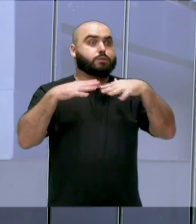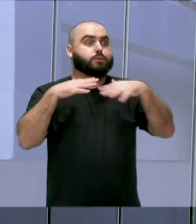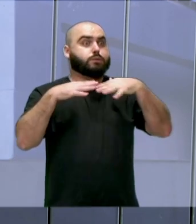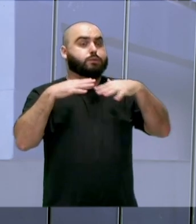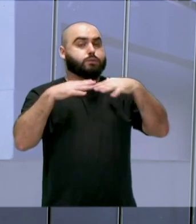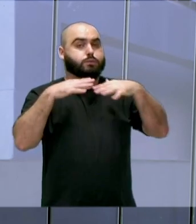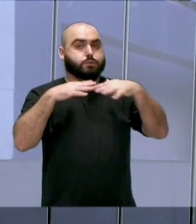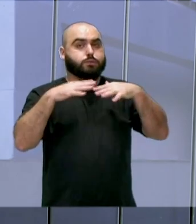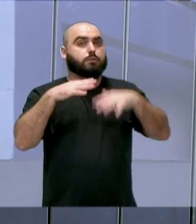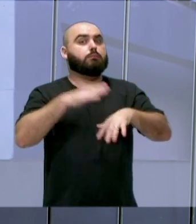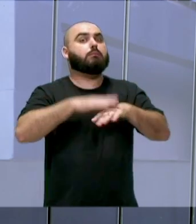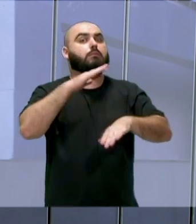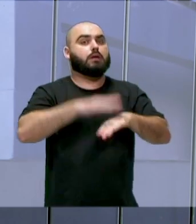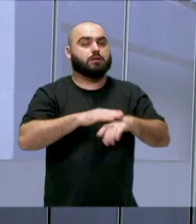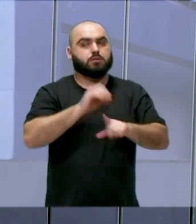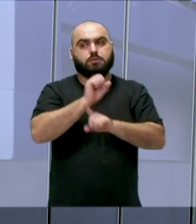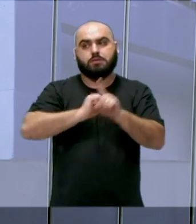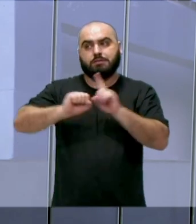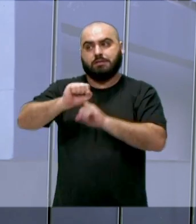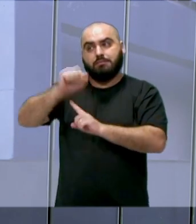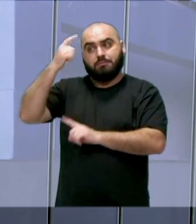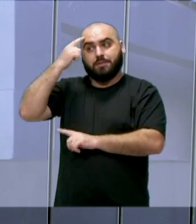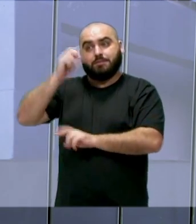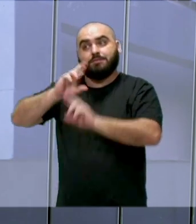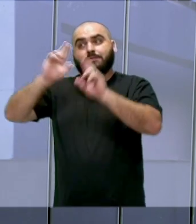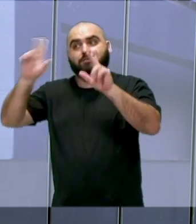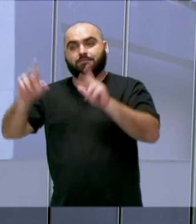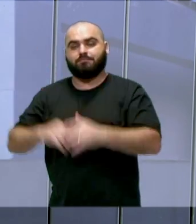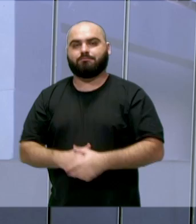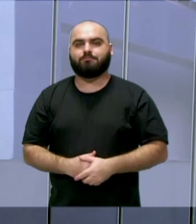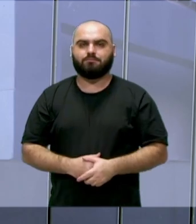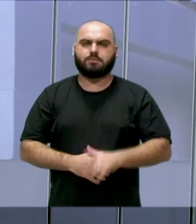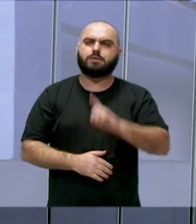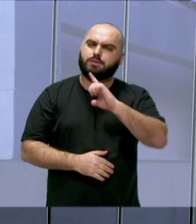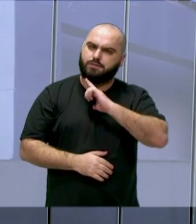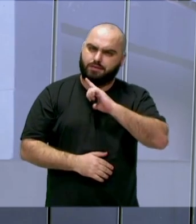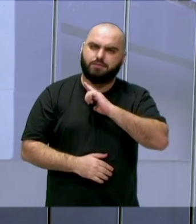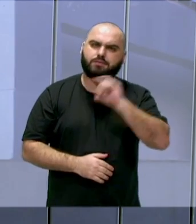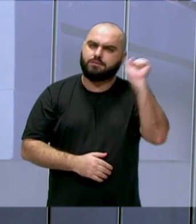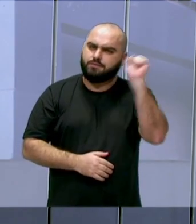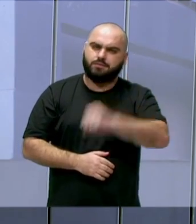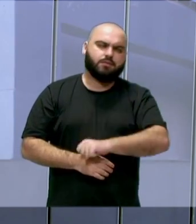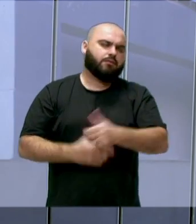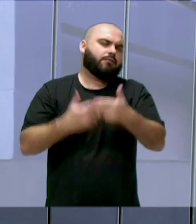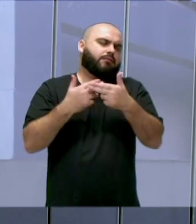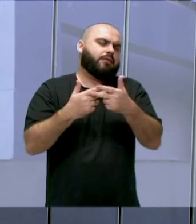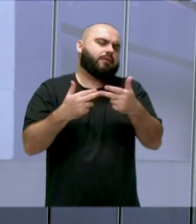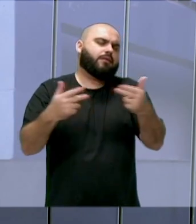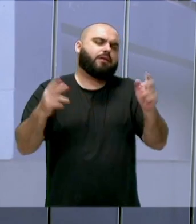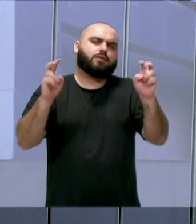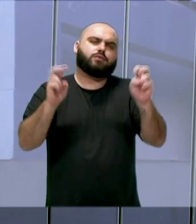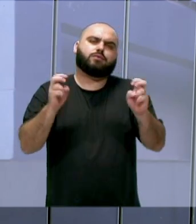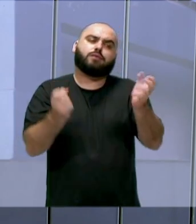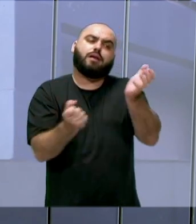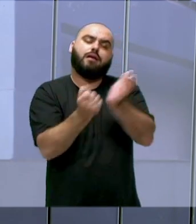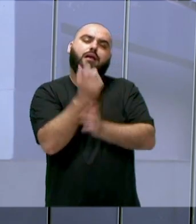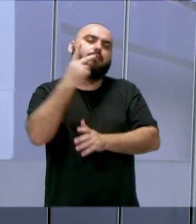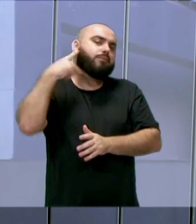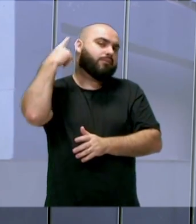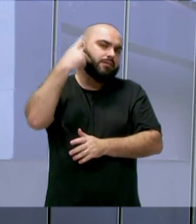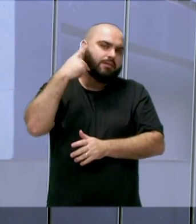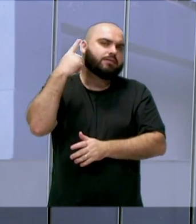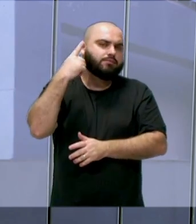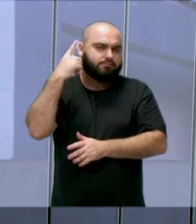sociedade imagina. Existem de tudo quanto situações que são criadas na política, né? É um